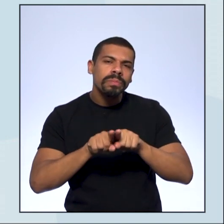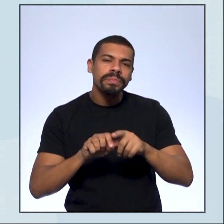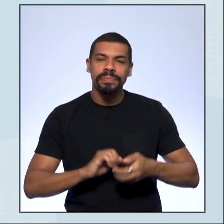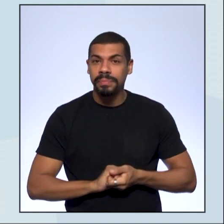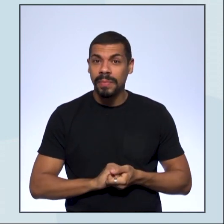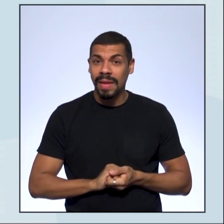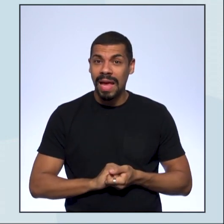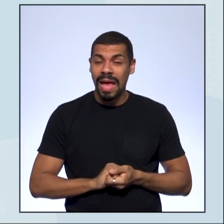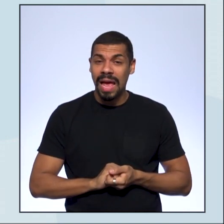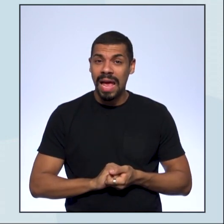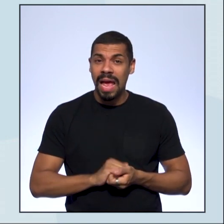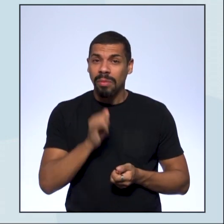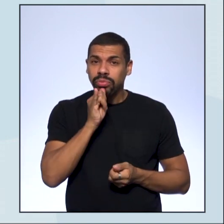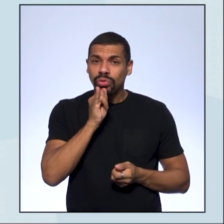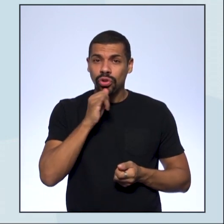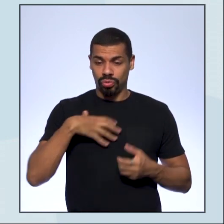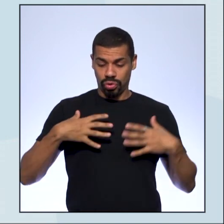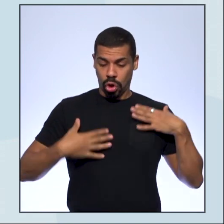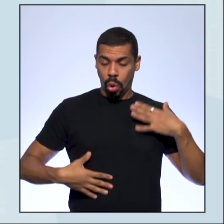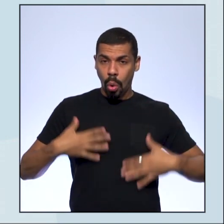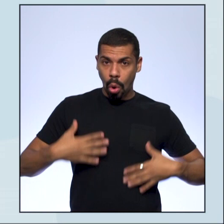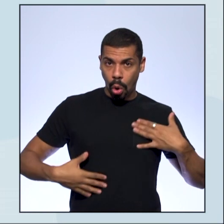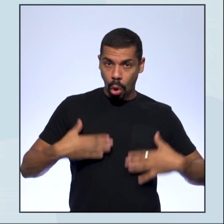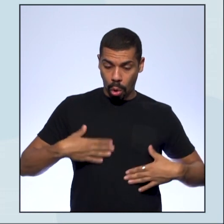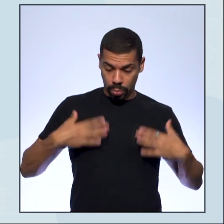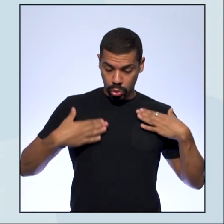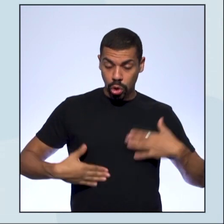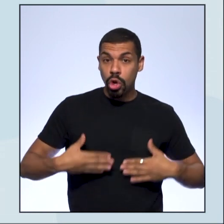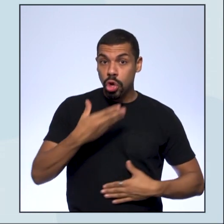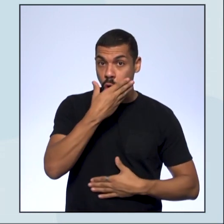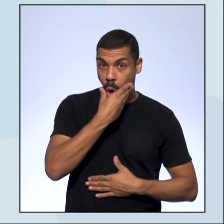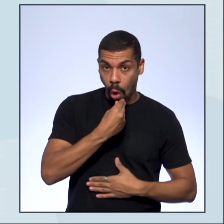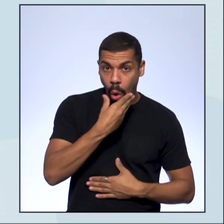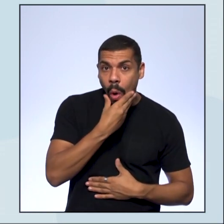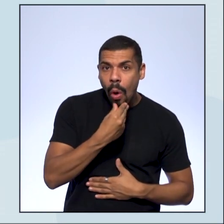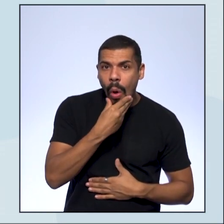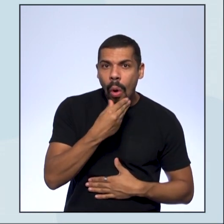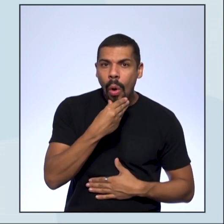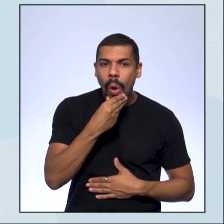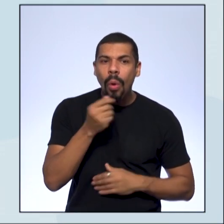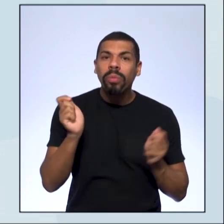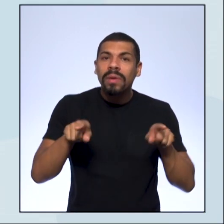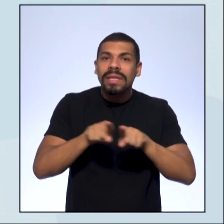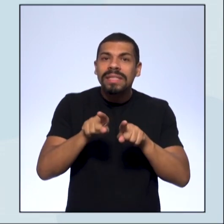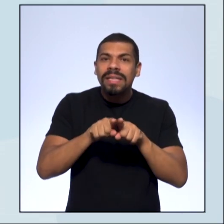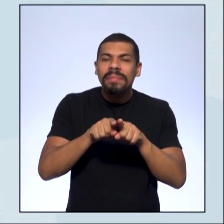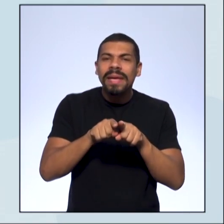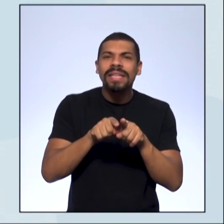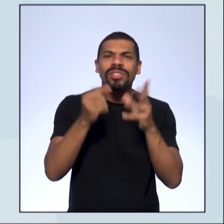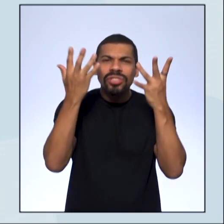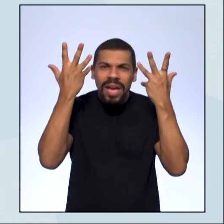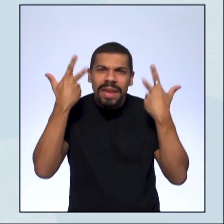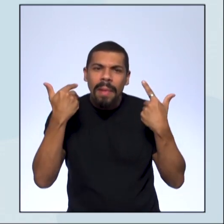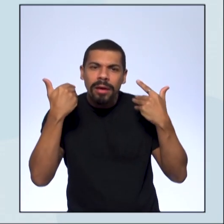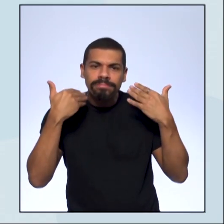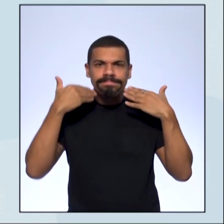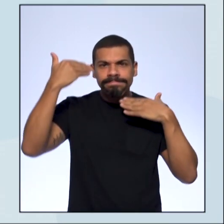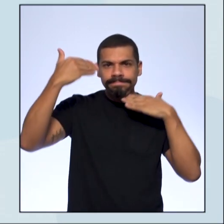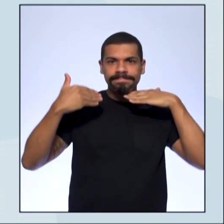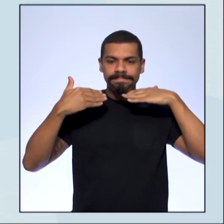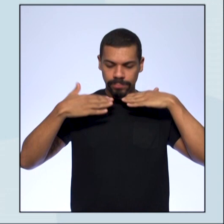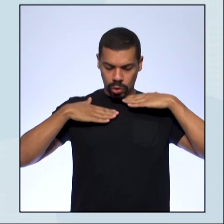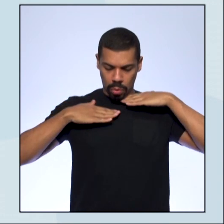de homem, antropos, né? E usou animal. Já o Osíris, apesar da pele verde, assim como a sua